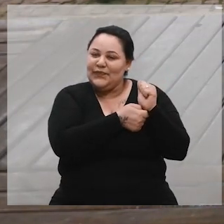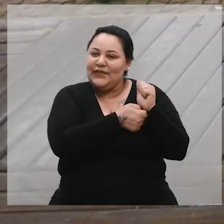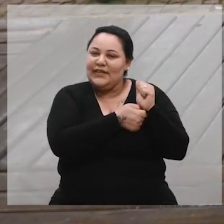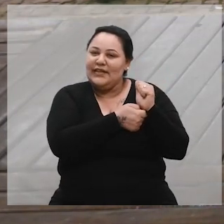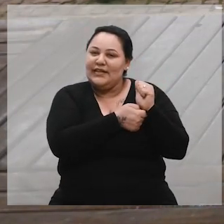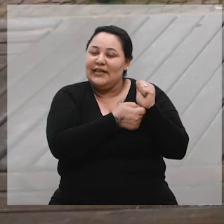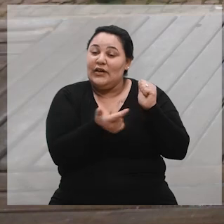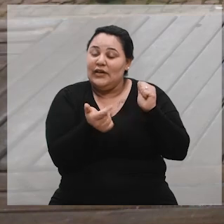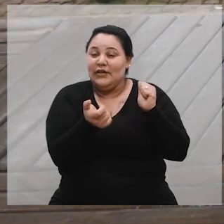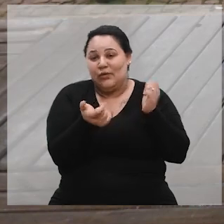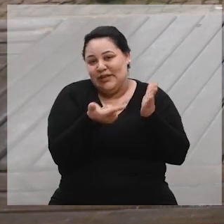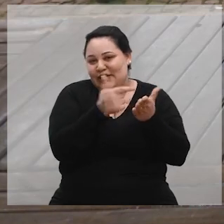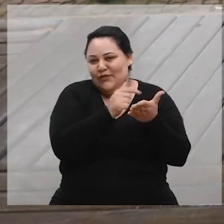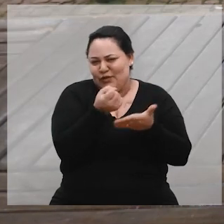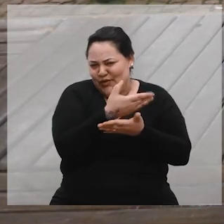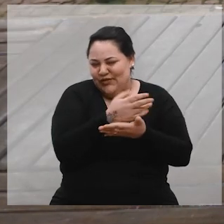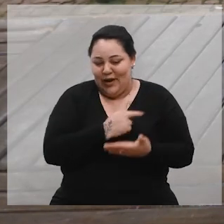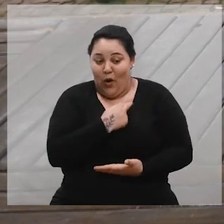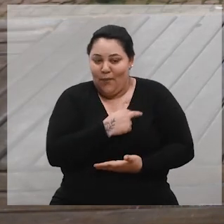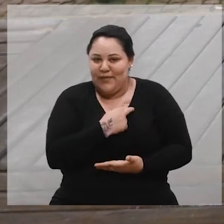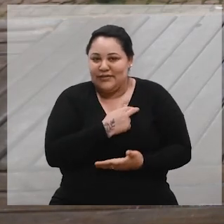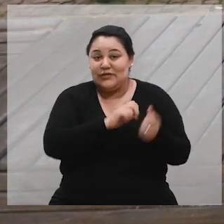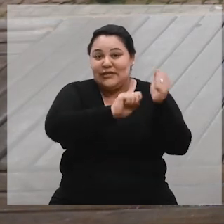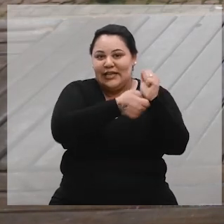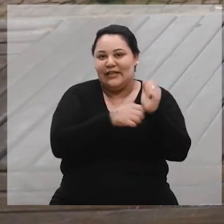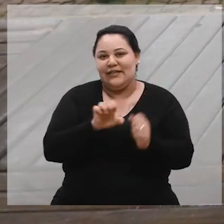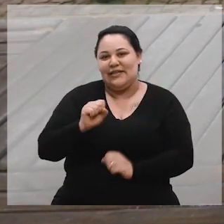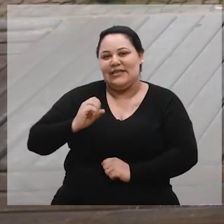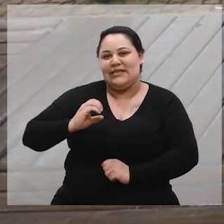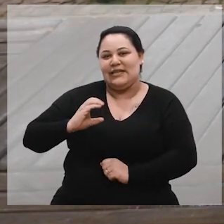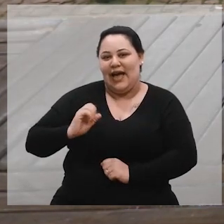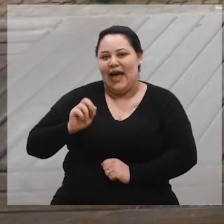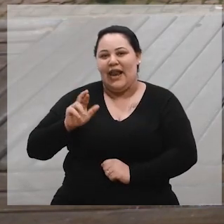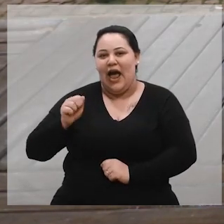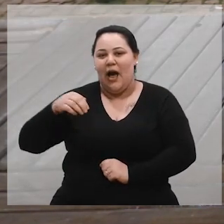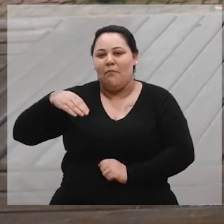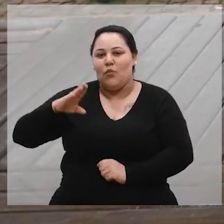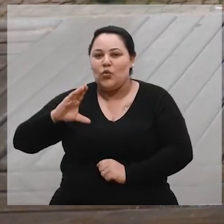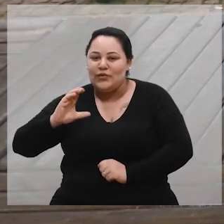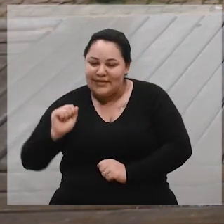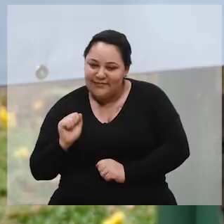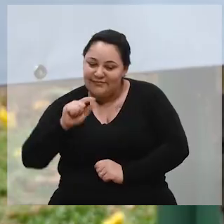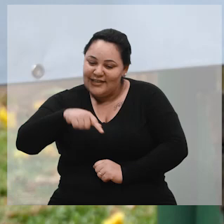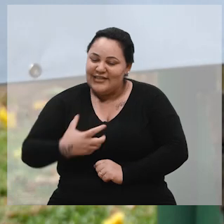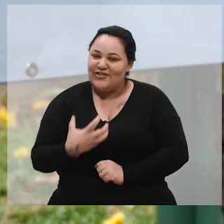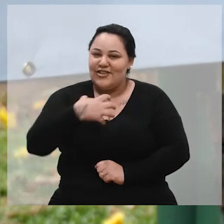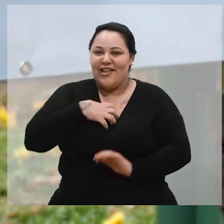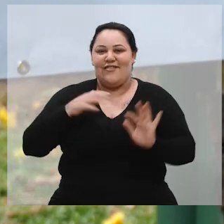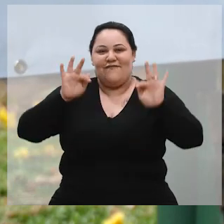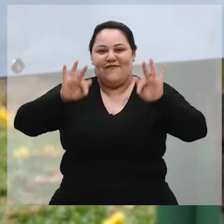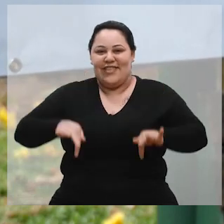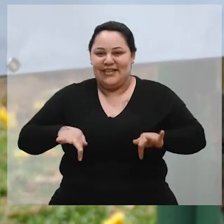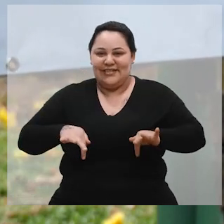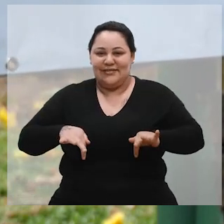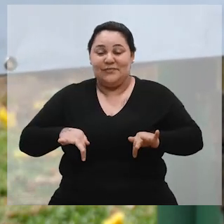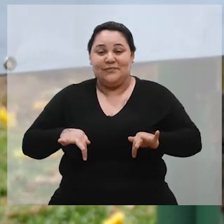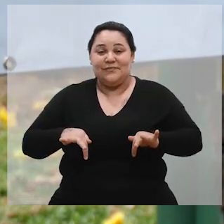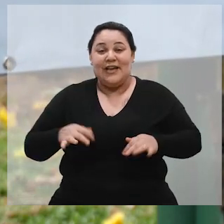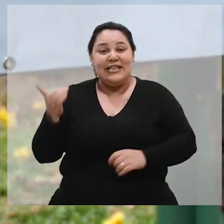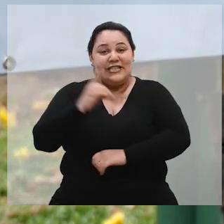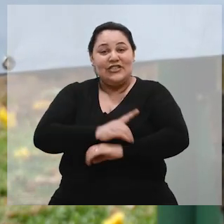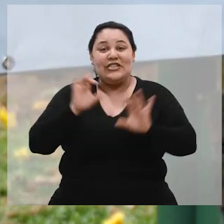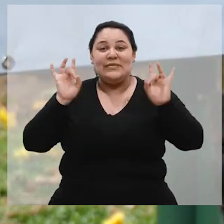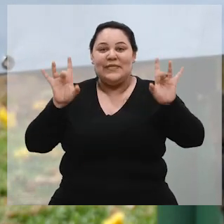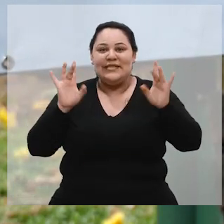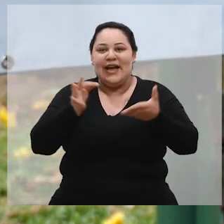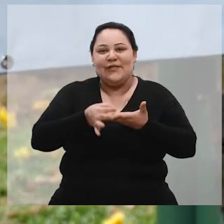lançando, digamos assim, ao longo da feira, o romance O Segredo da Escaramuça. E dessa forma nós encerramos então esta edição